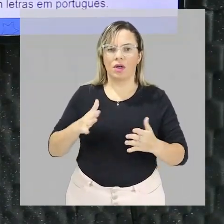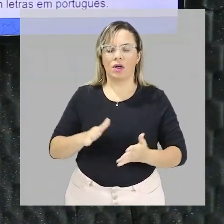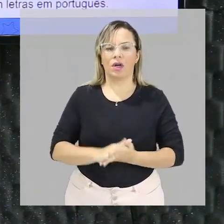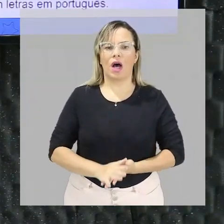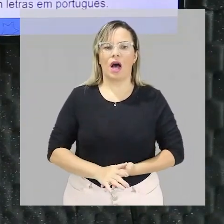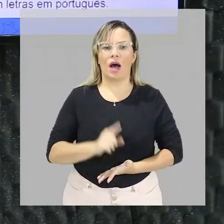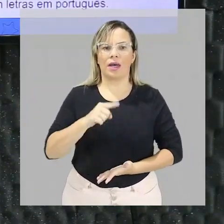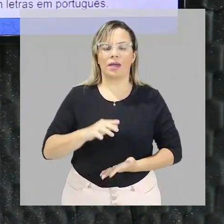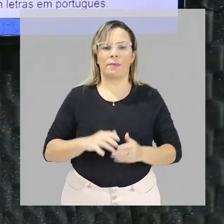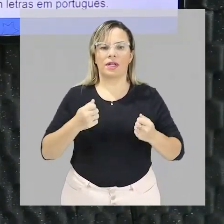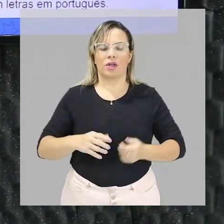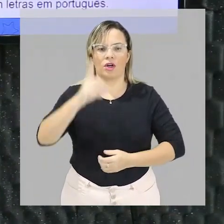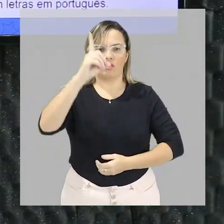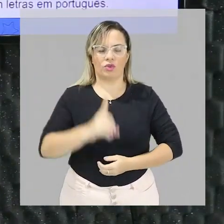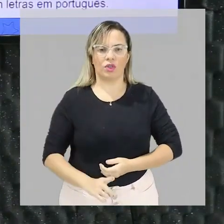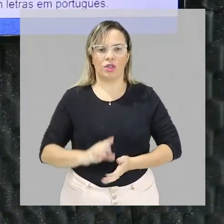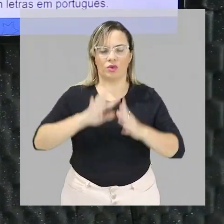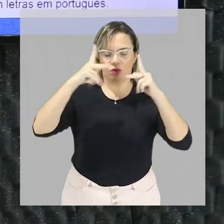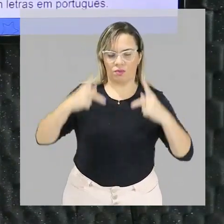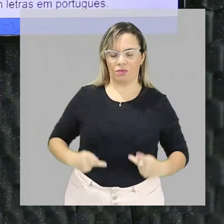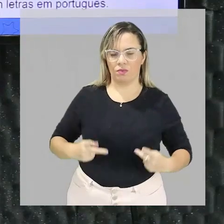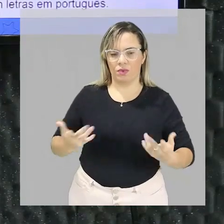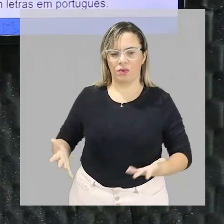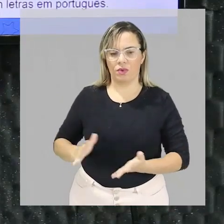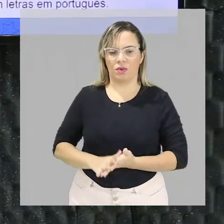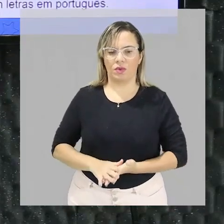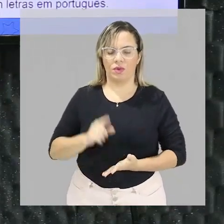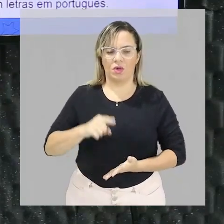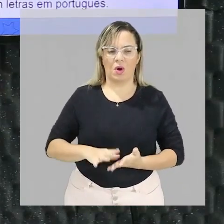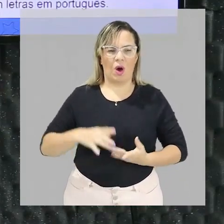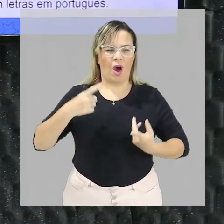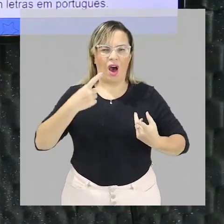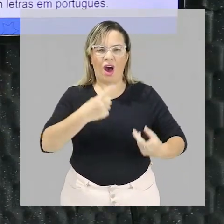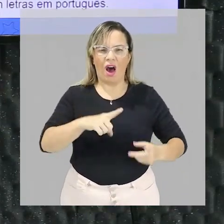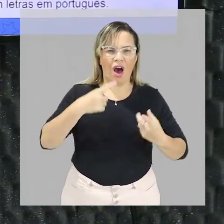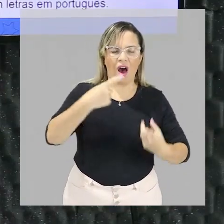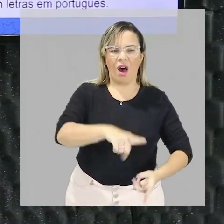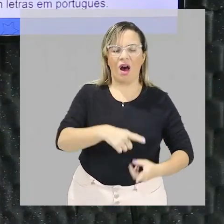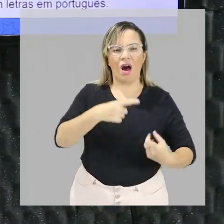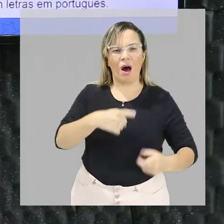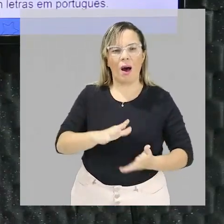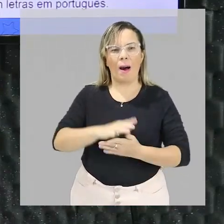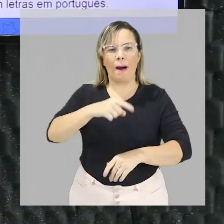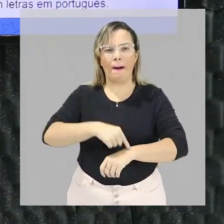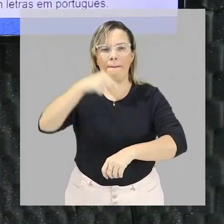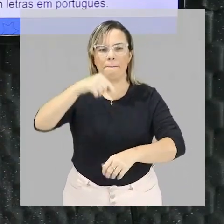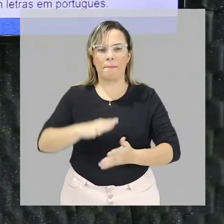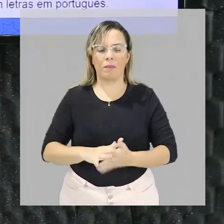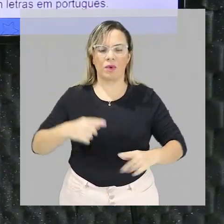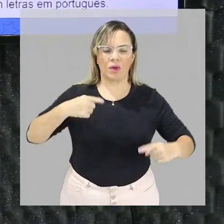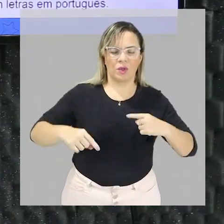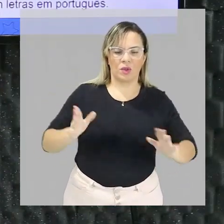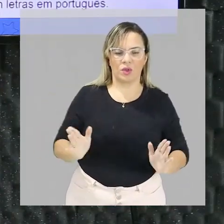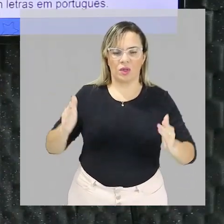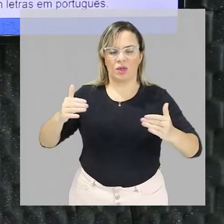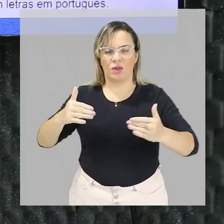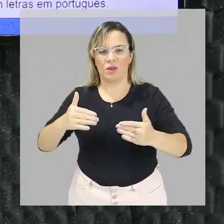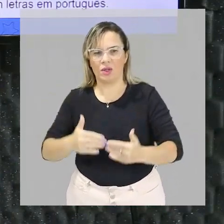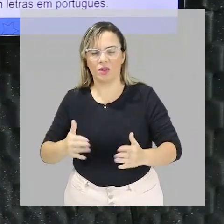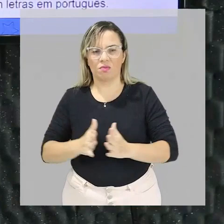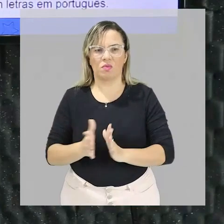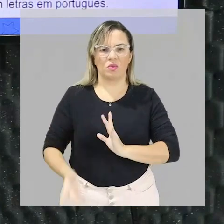vão, evidentemente, denunciar o momento político de fechamento,